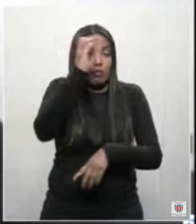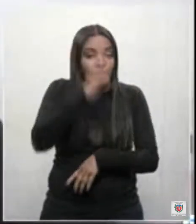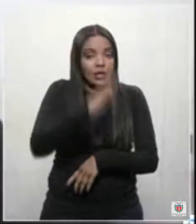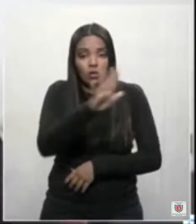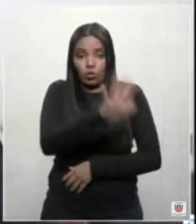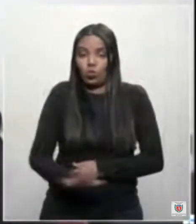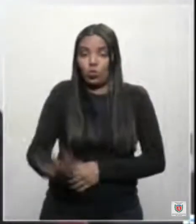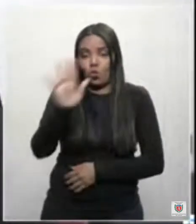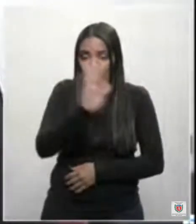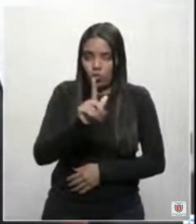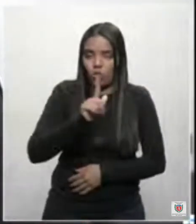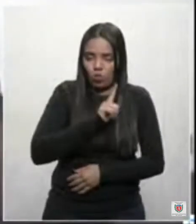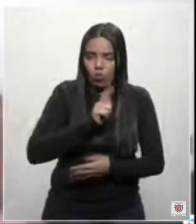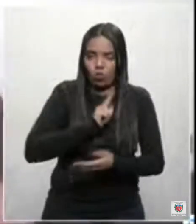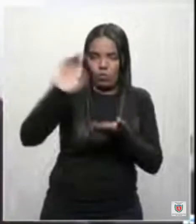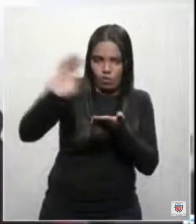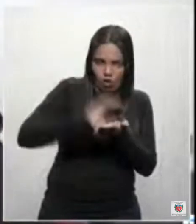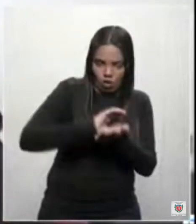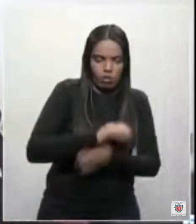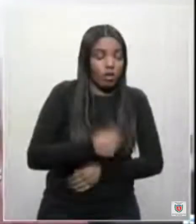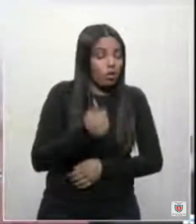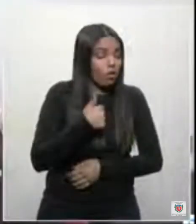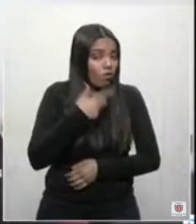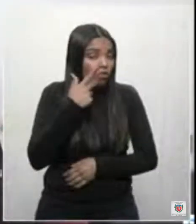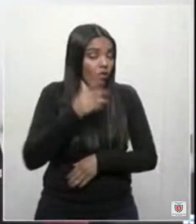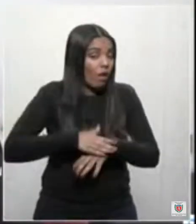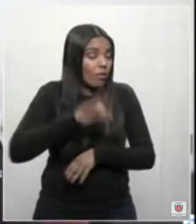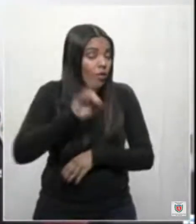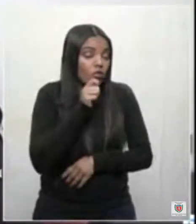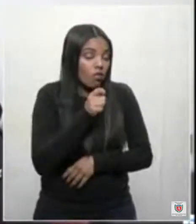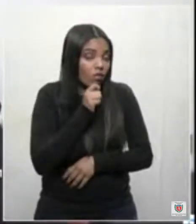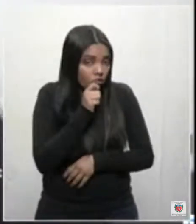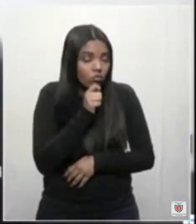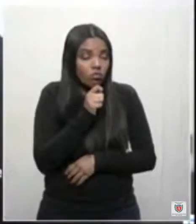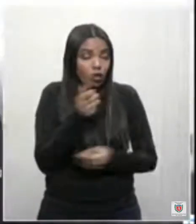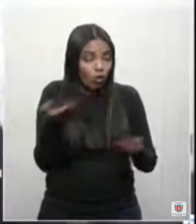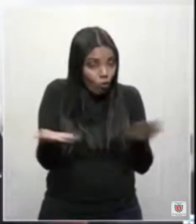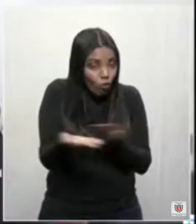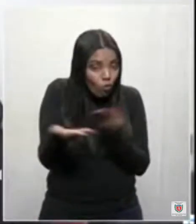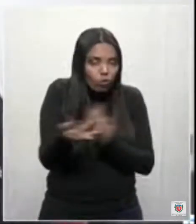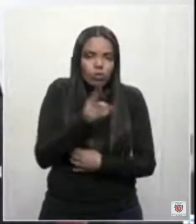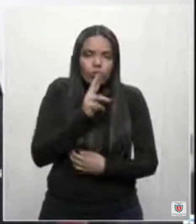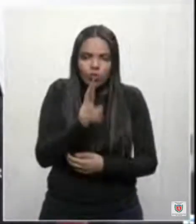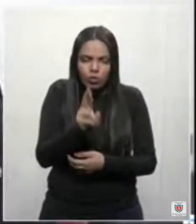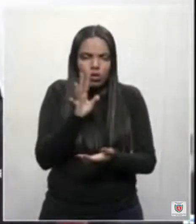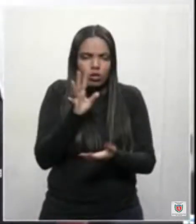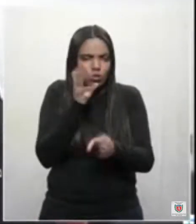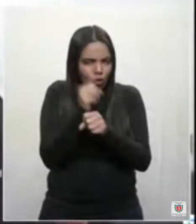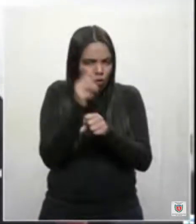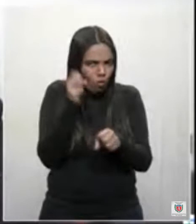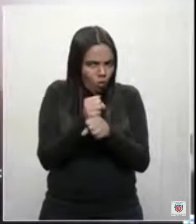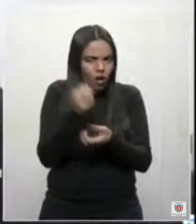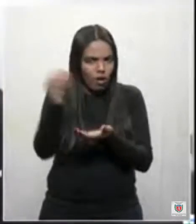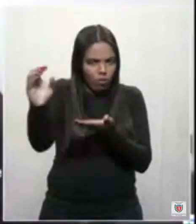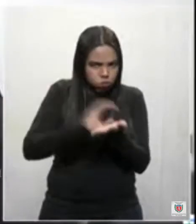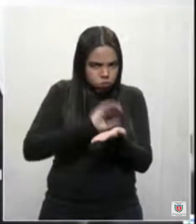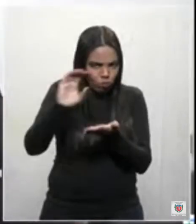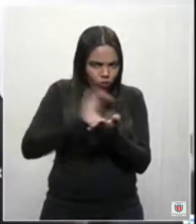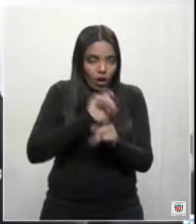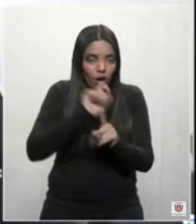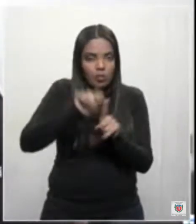a capacidade de gasto do Estado. E vou além, secretário, o resultado que a gente tem hoje do arrecadado ainda é do